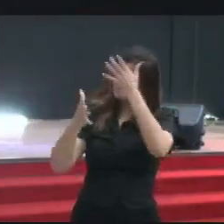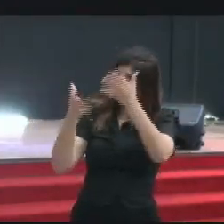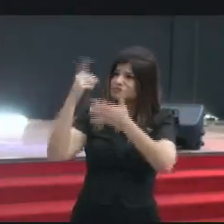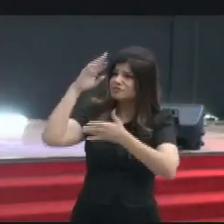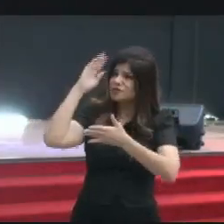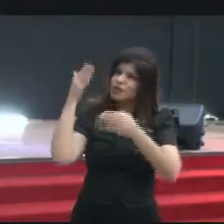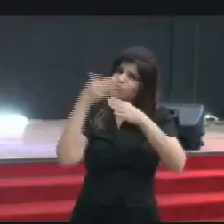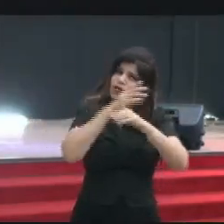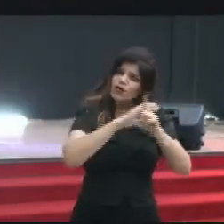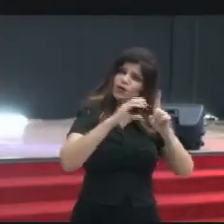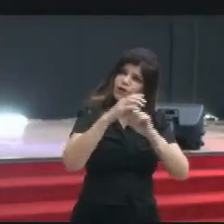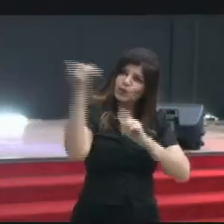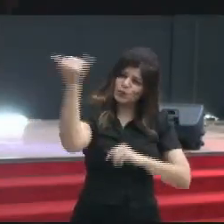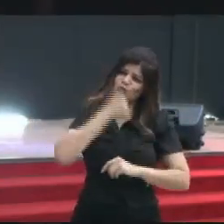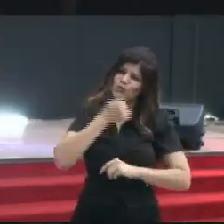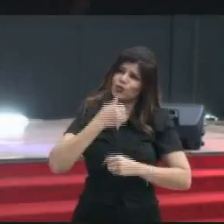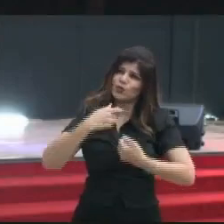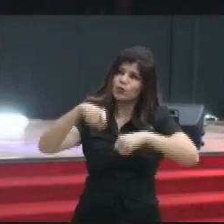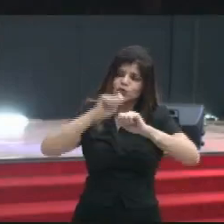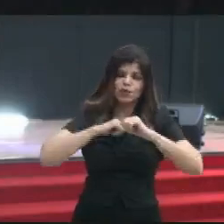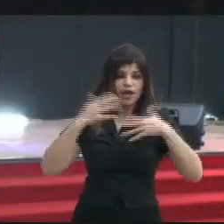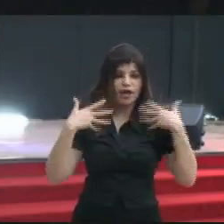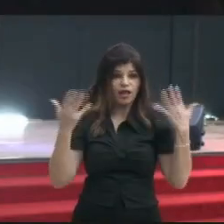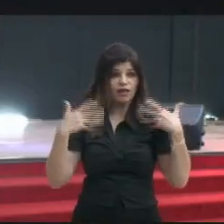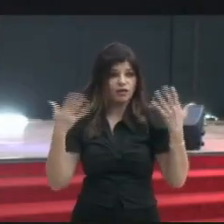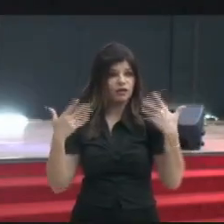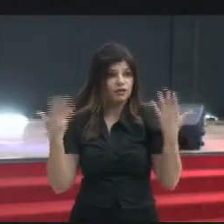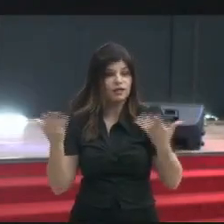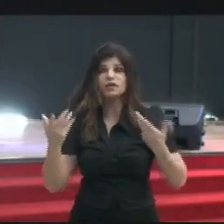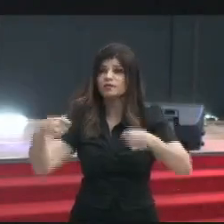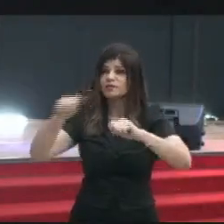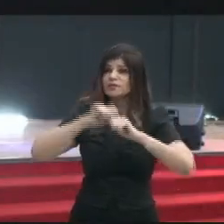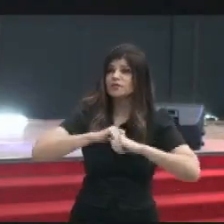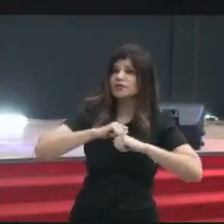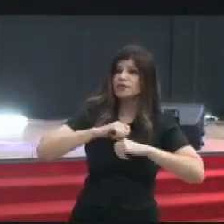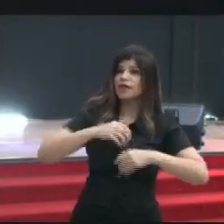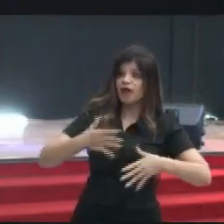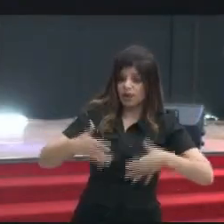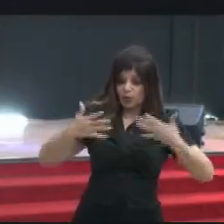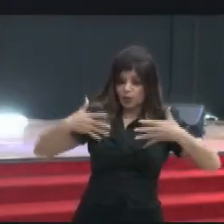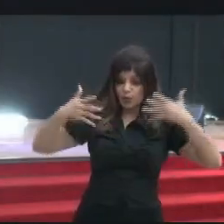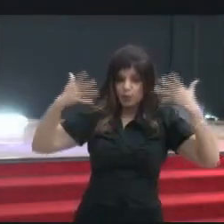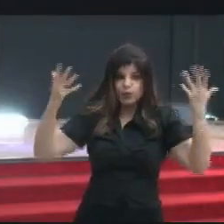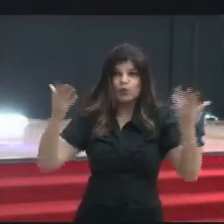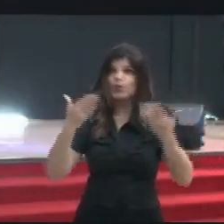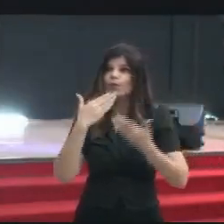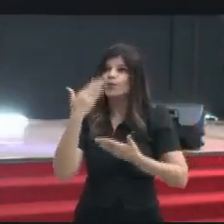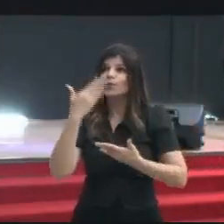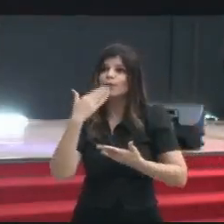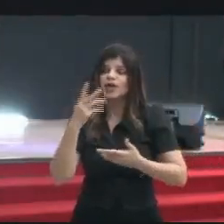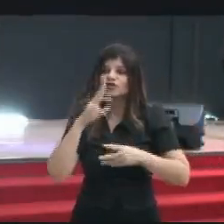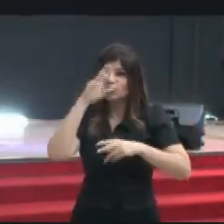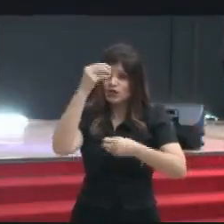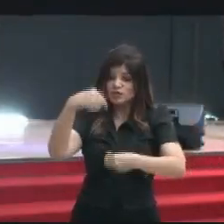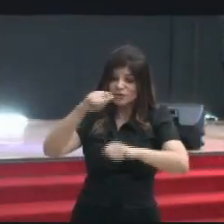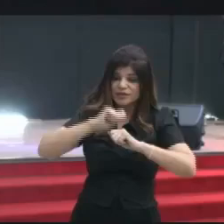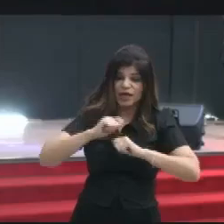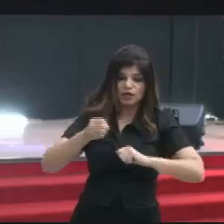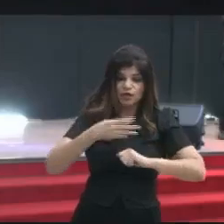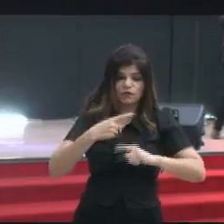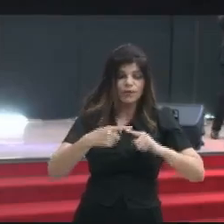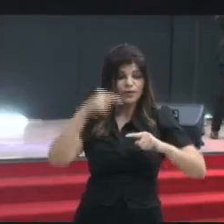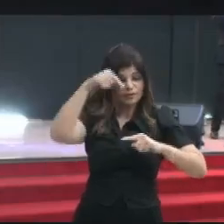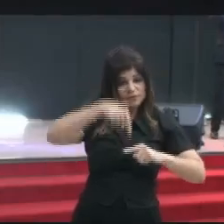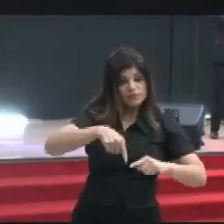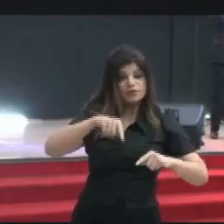indo ao culto, alegra o meu coração, desperta o meu espírito, renova as minhas forças, porque aqui dentro nós